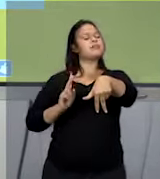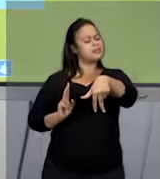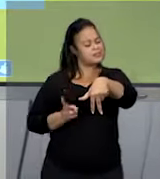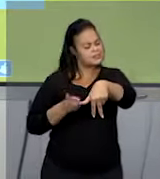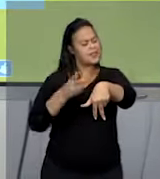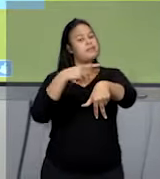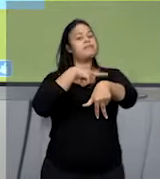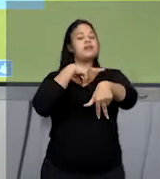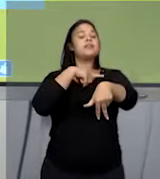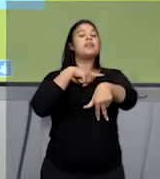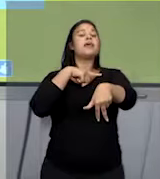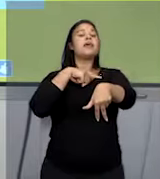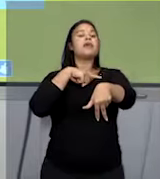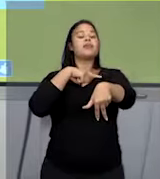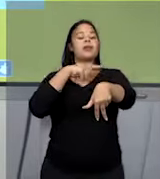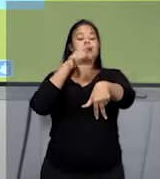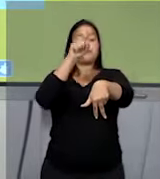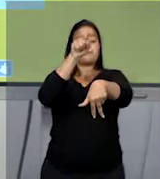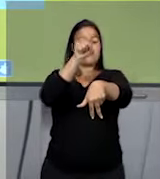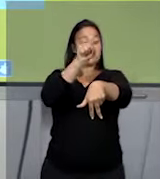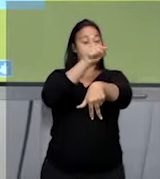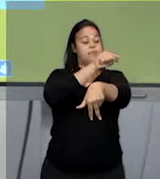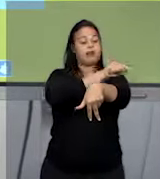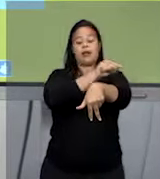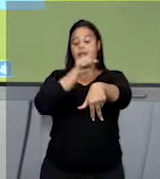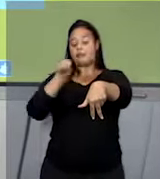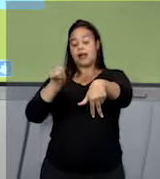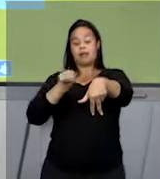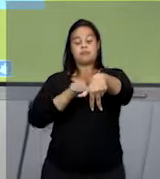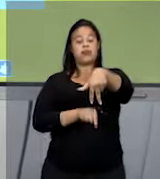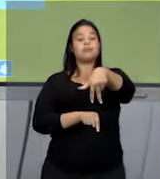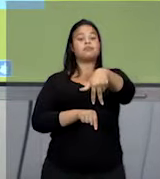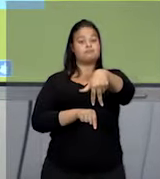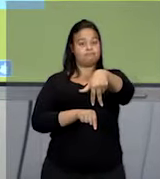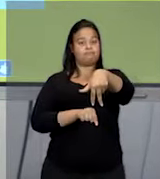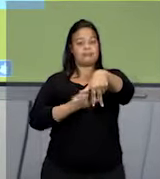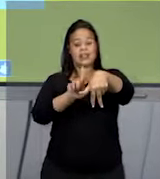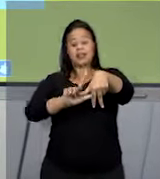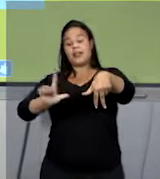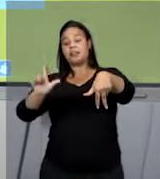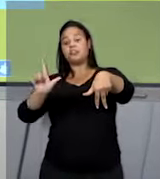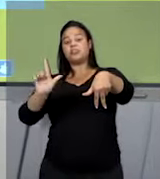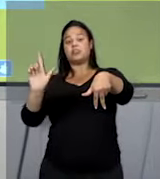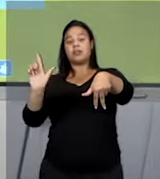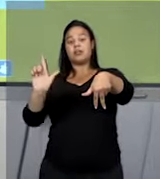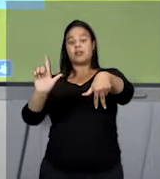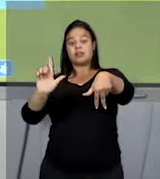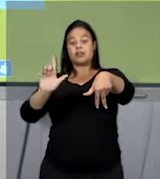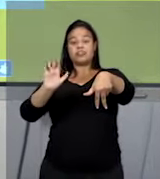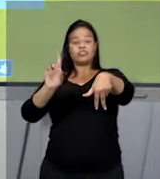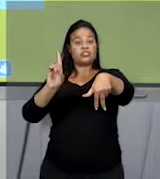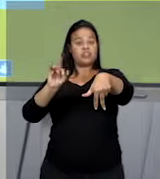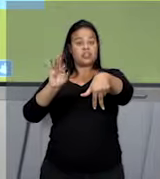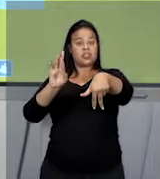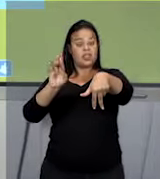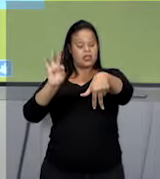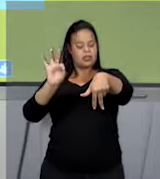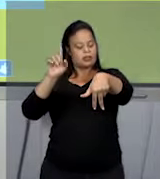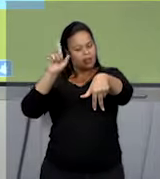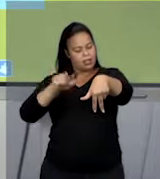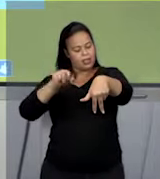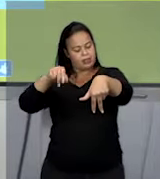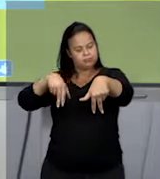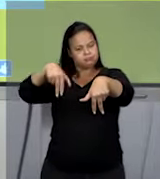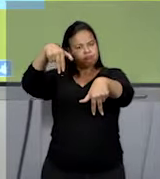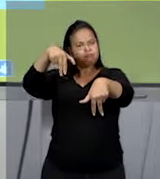vai encontrar a Rosa dos Ventos com o leste virado para a sua direita. Isso é uma posição didática para que